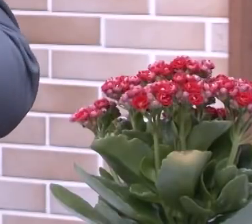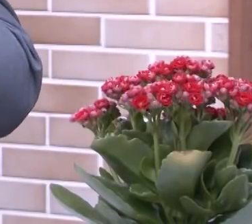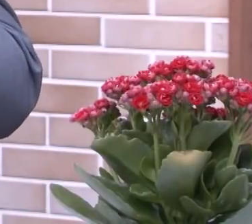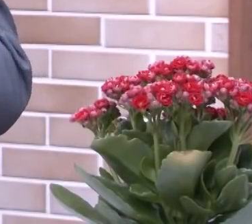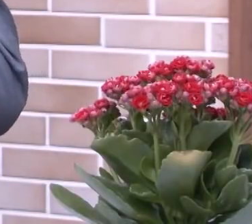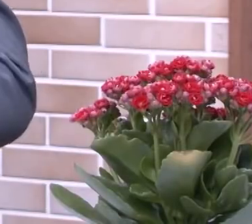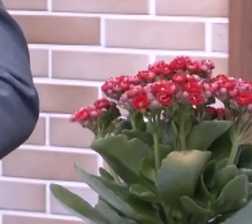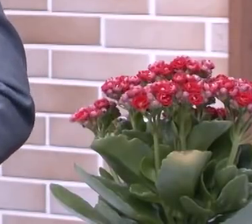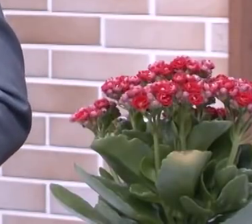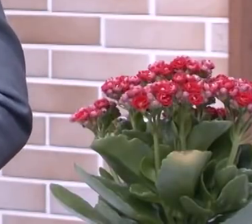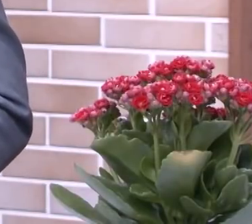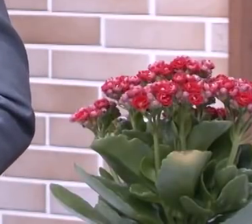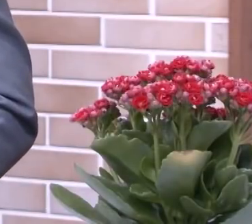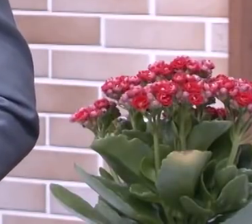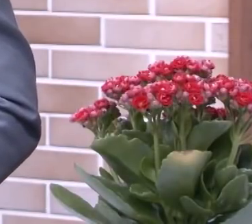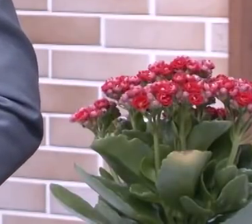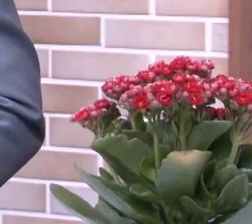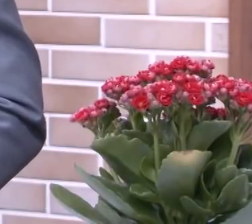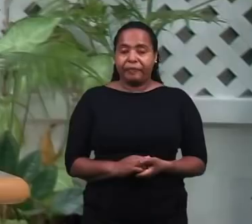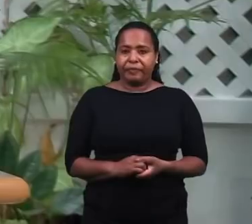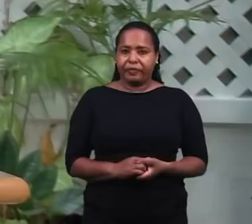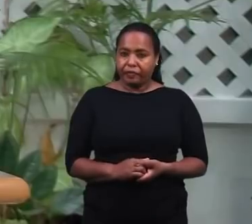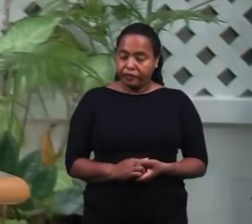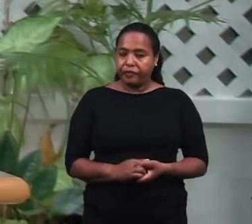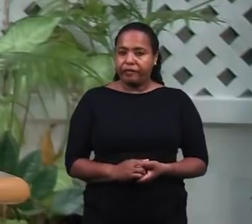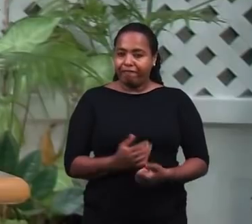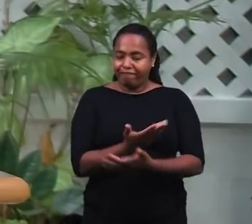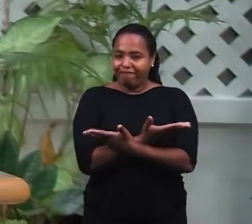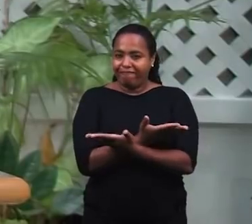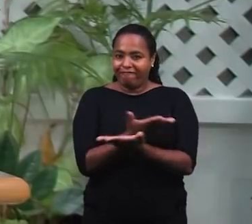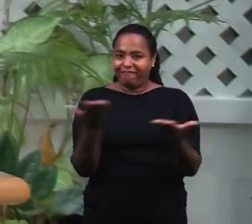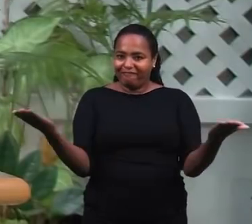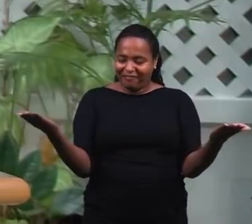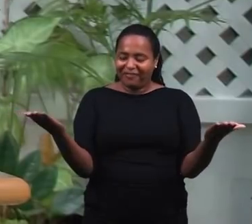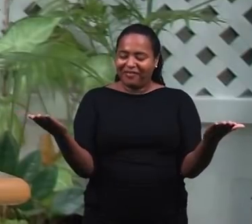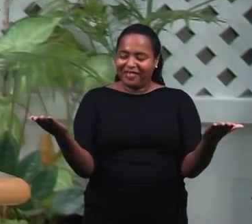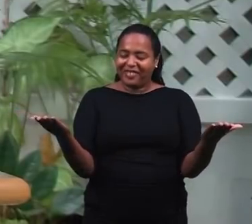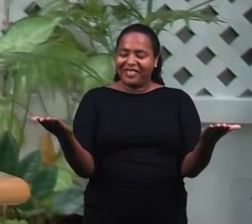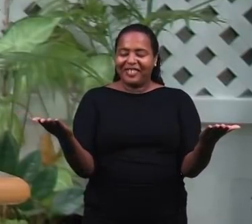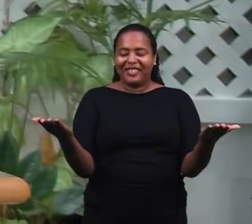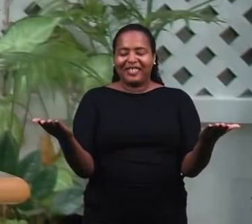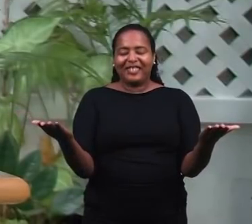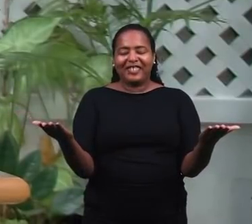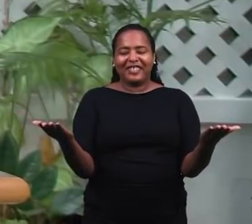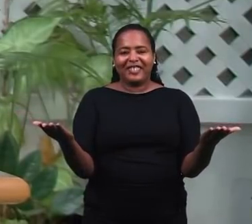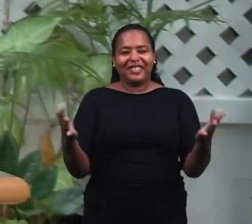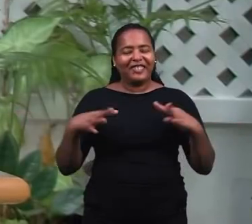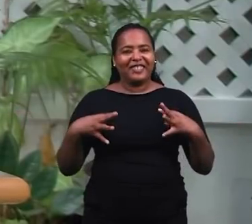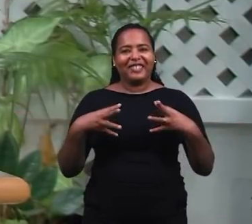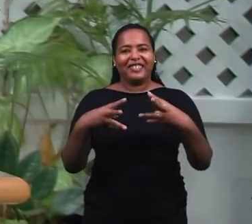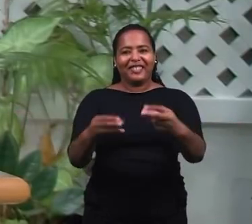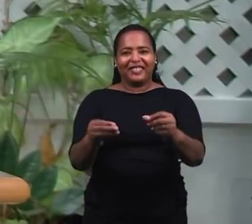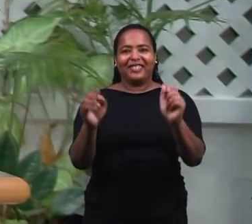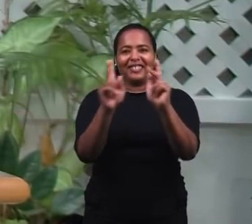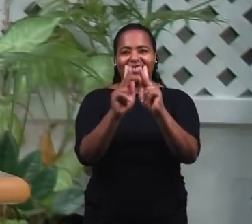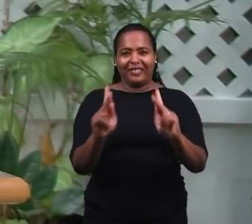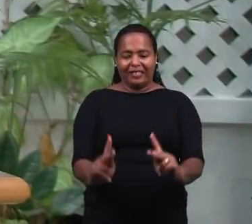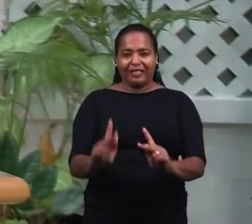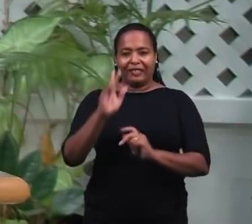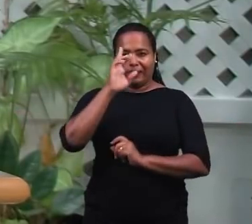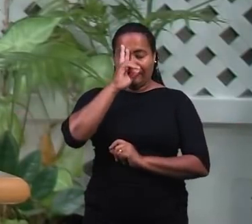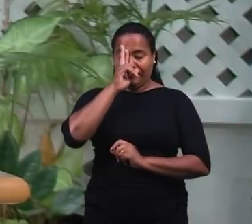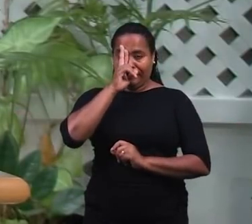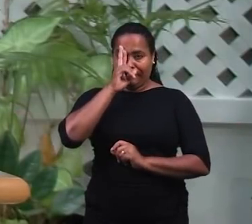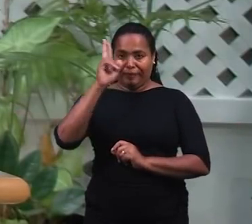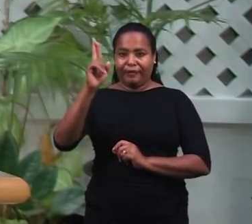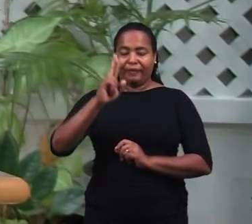Deus vai falar profundamente ao seu coração. Meus irmãos, eu quero saudar a todos com a paz do Senhor.